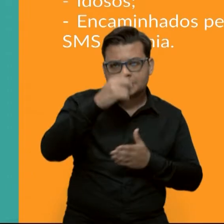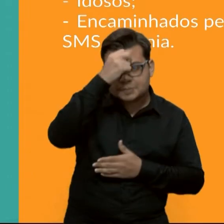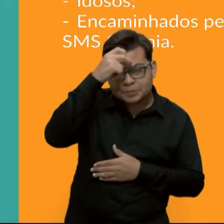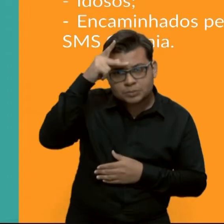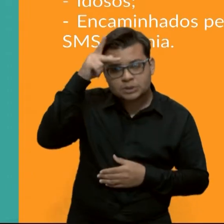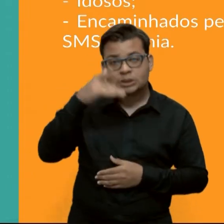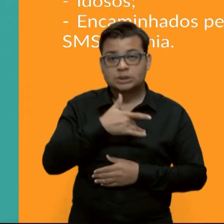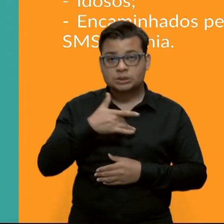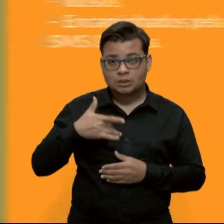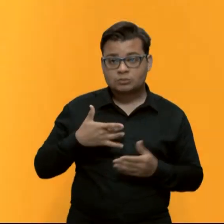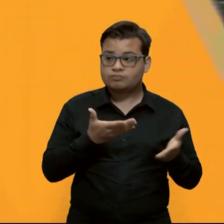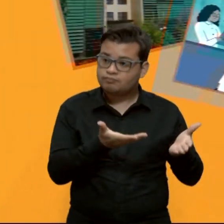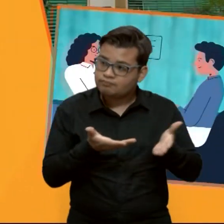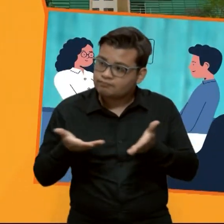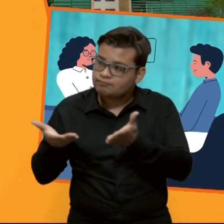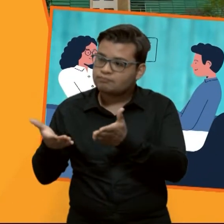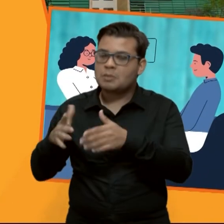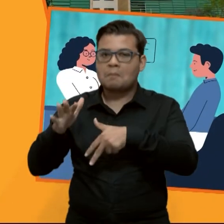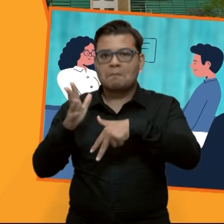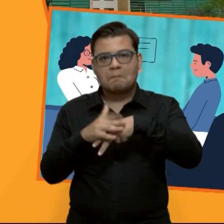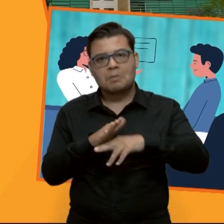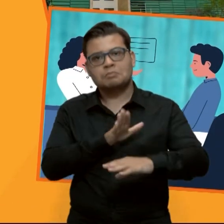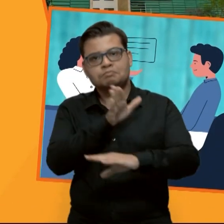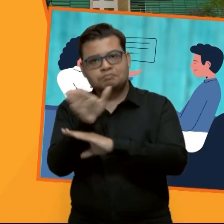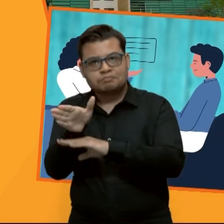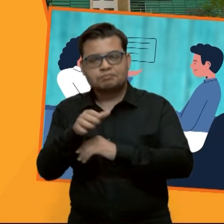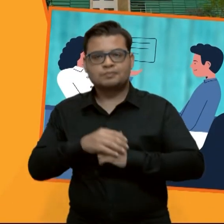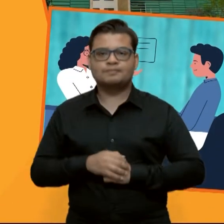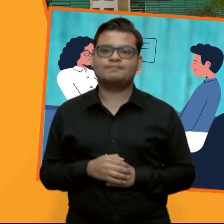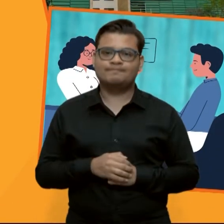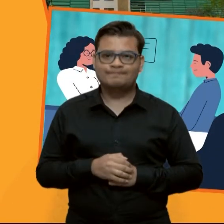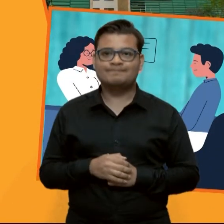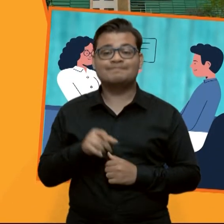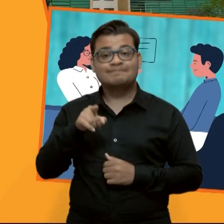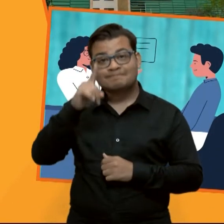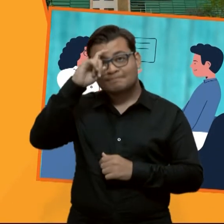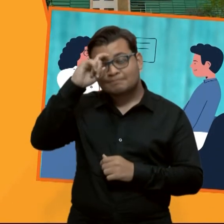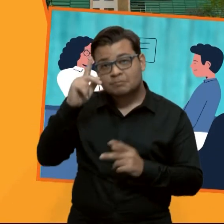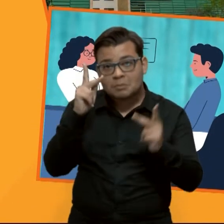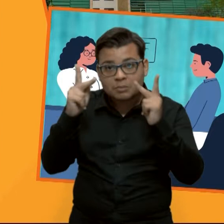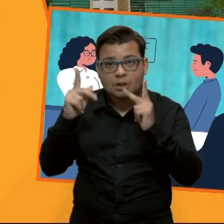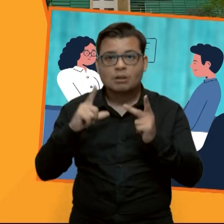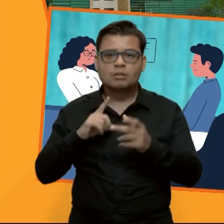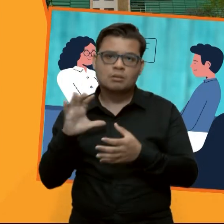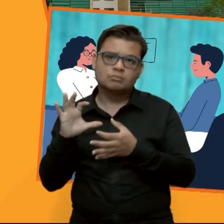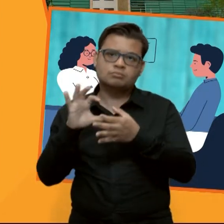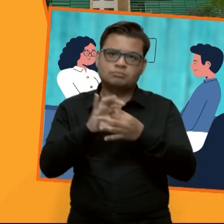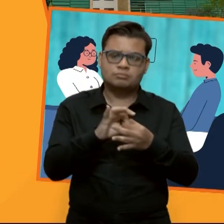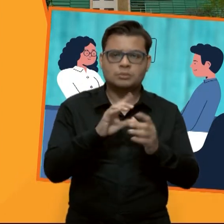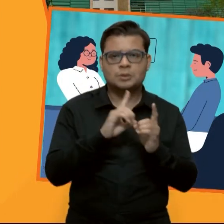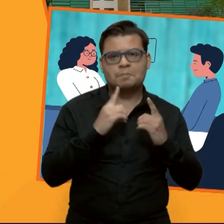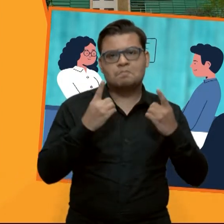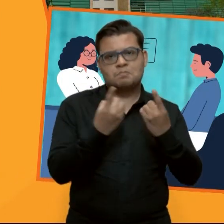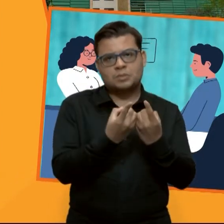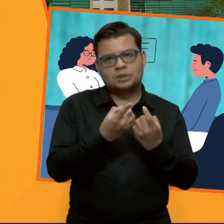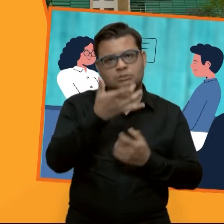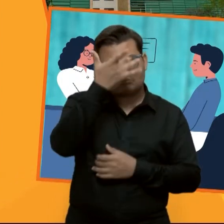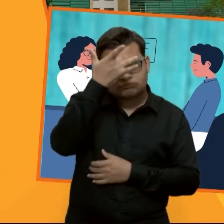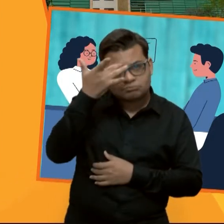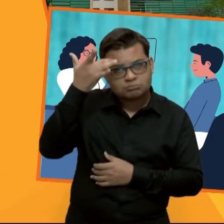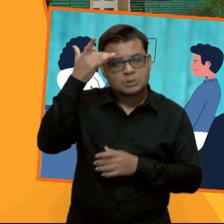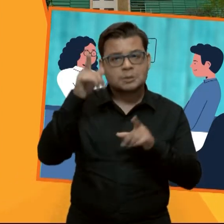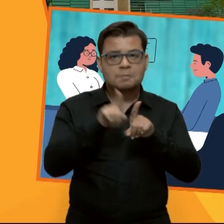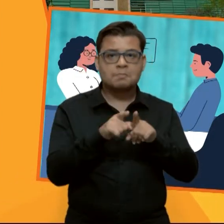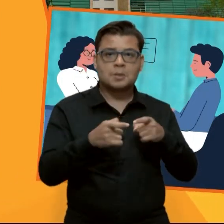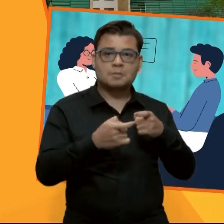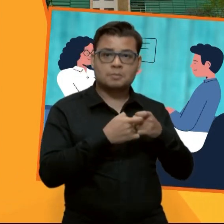Saúde de Goiânia. O ambulatório de psiquiatria está vinculado ao Departamento de Saúde Mental e Medicina